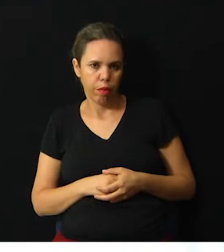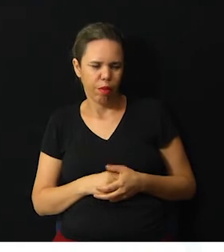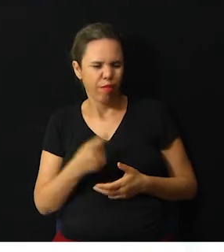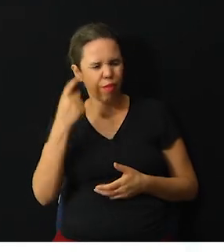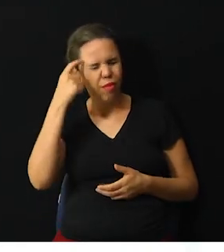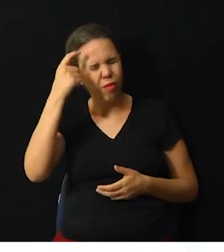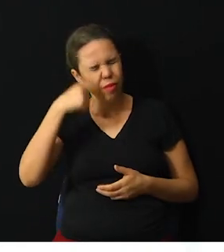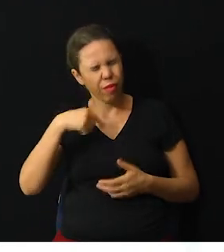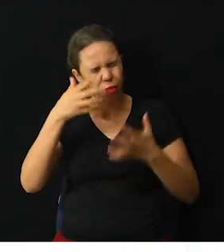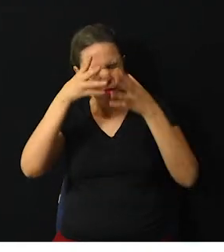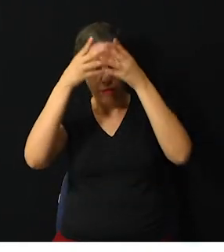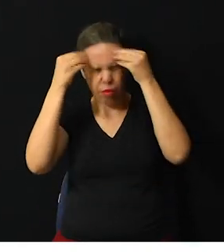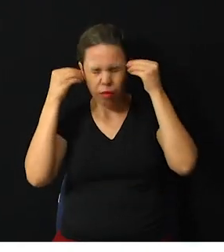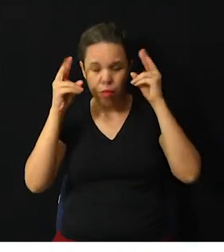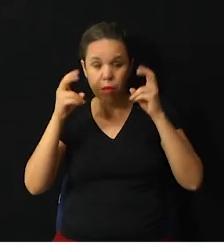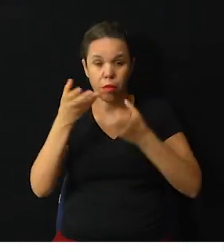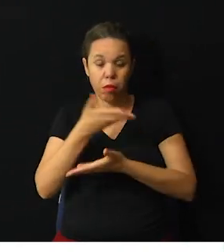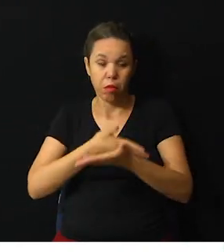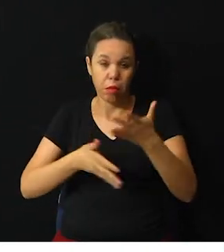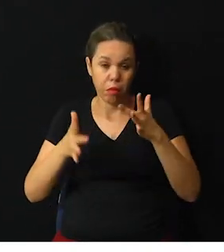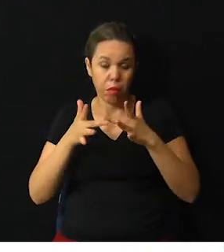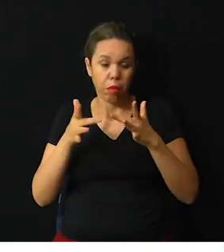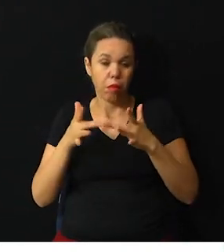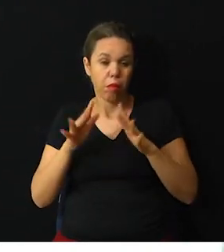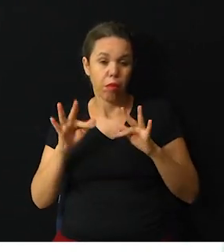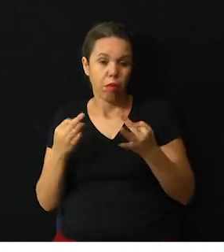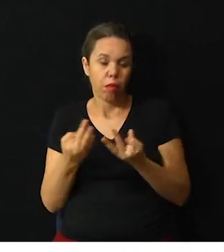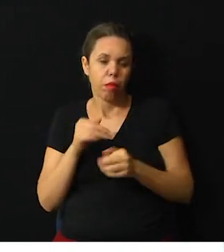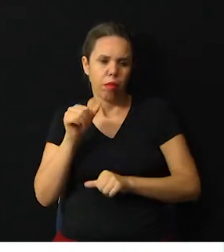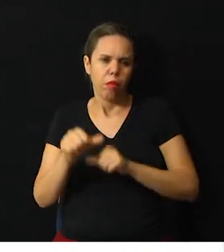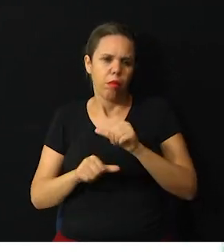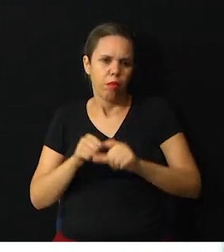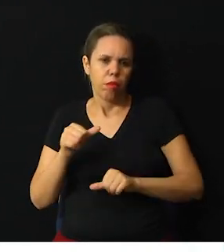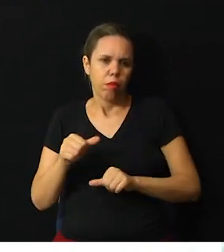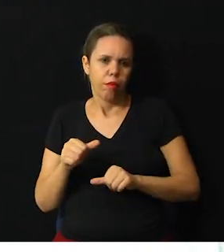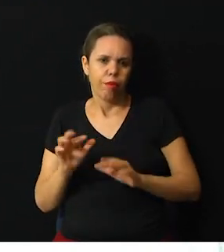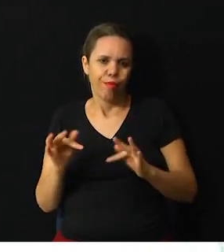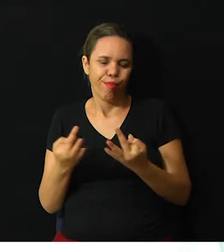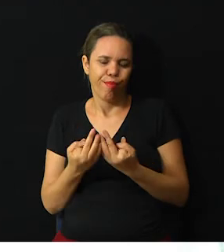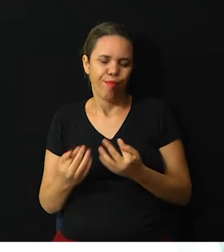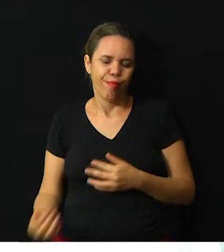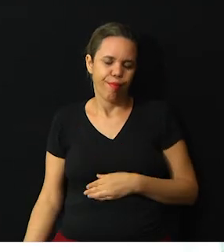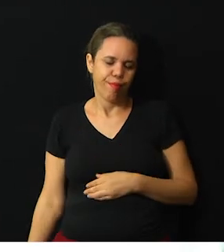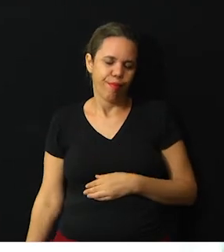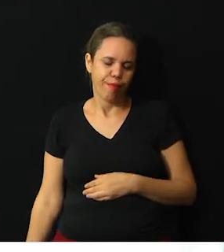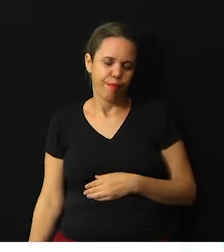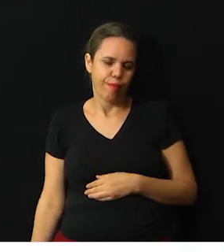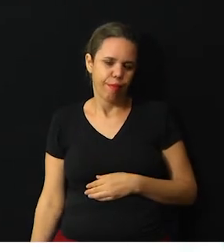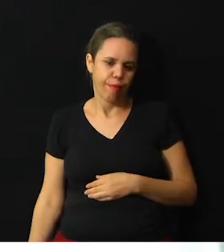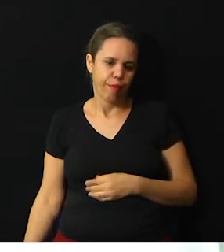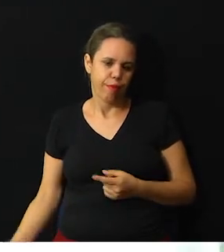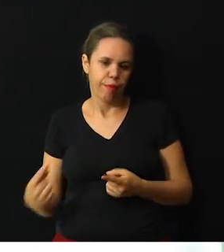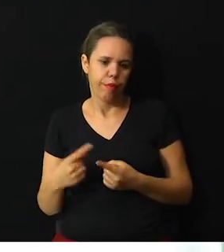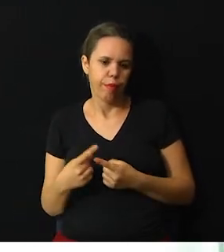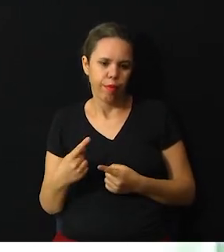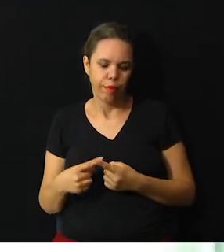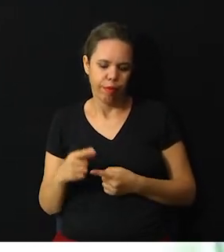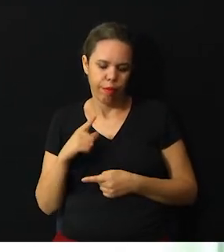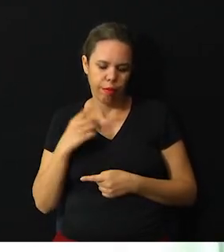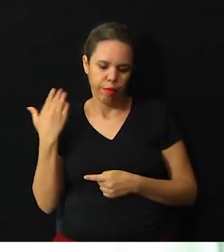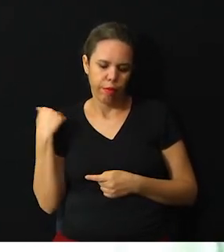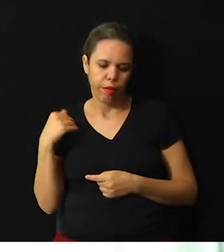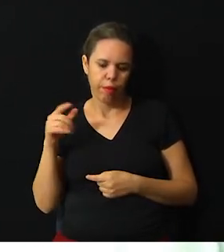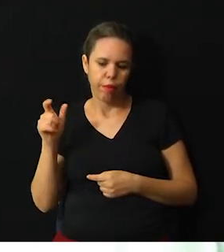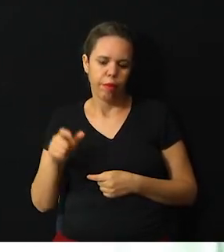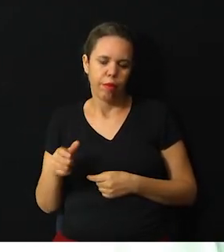Então, na cabeça da pessoa, esses relacionamentos, esses vínculos familiares mudam e mudam para a família toda também, porque eu tinha